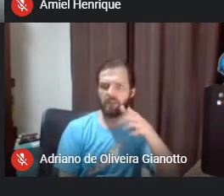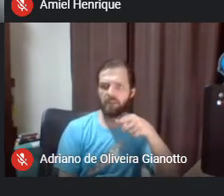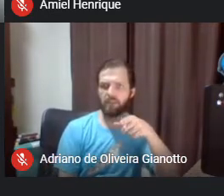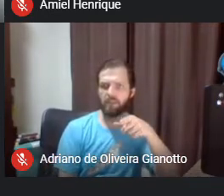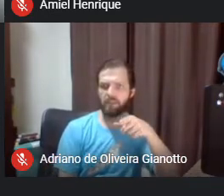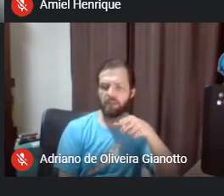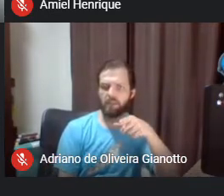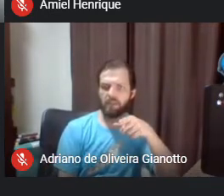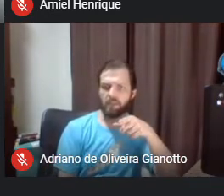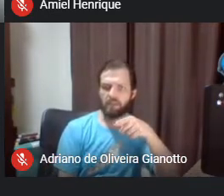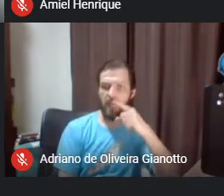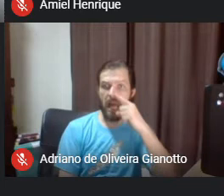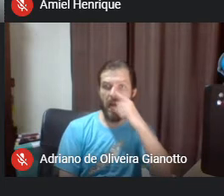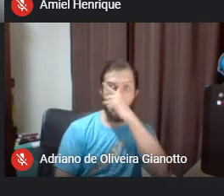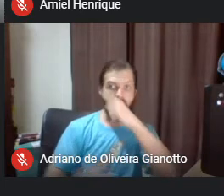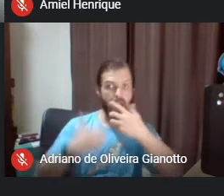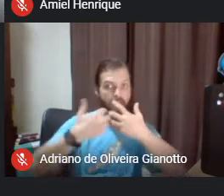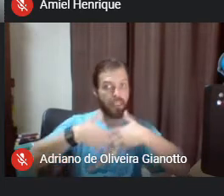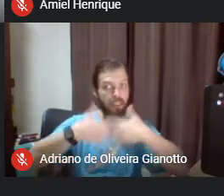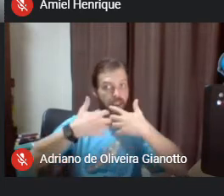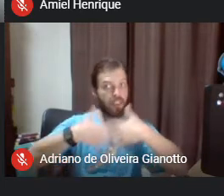imperador? Alguém aqui conhece?